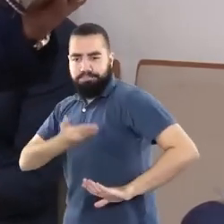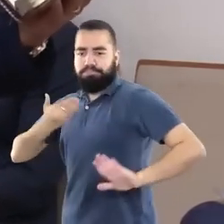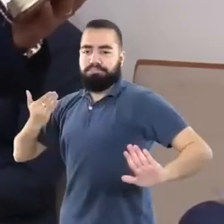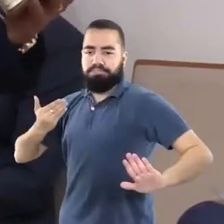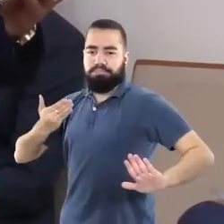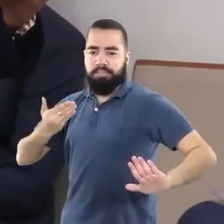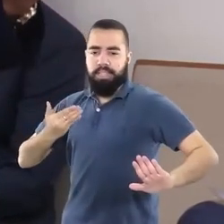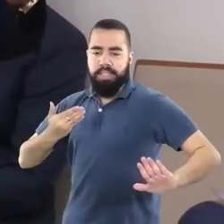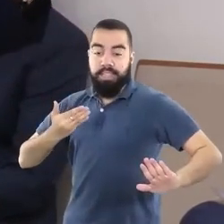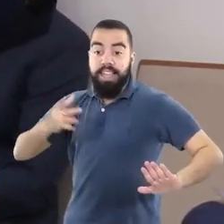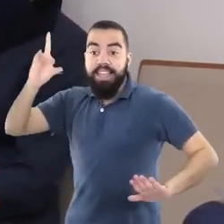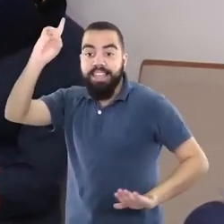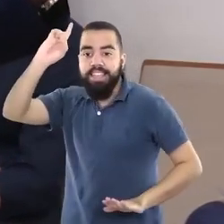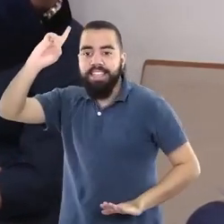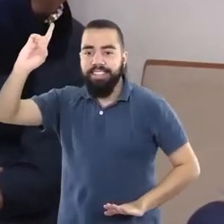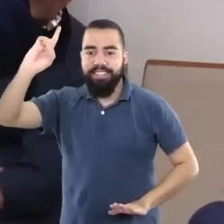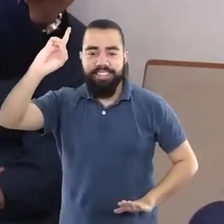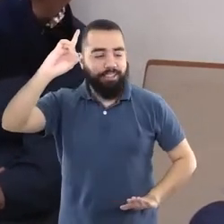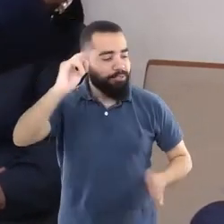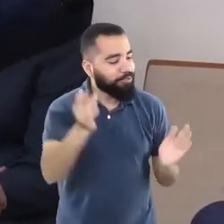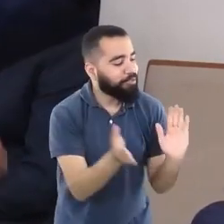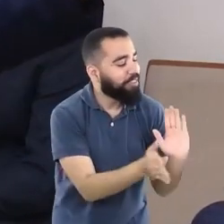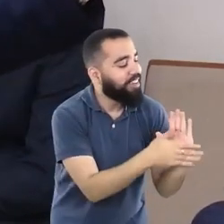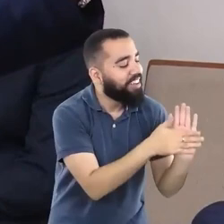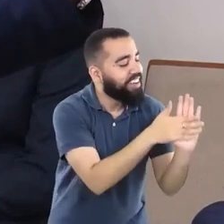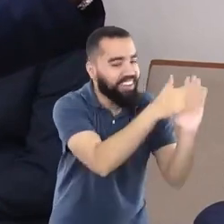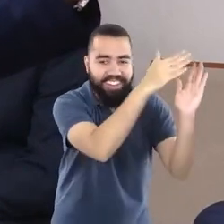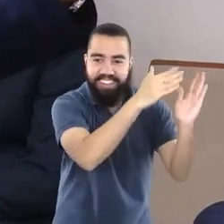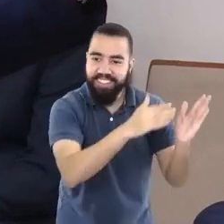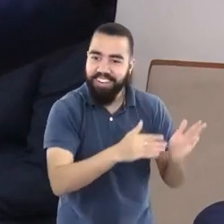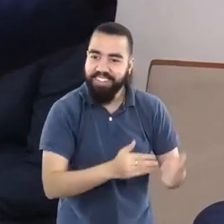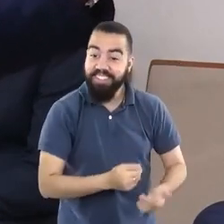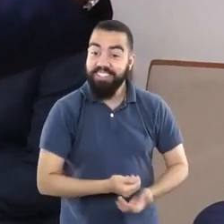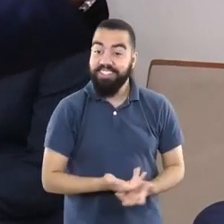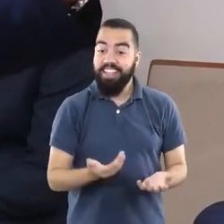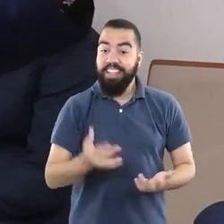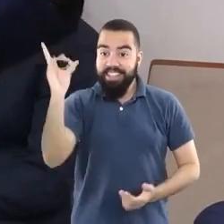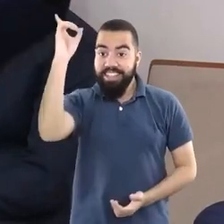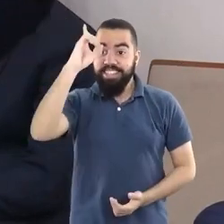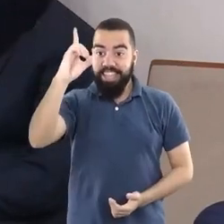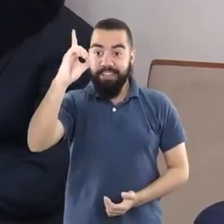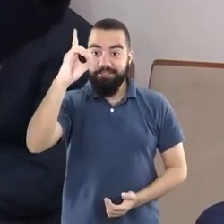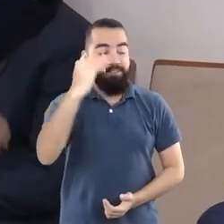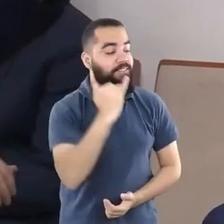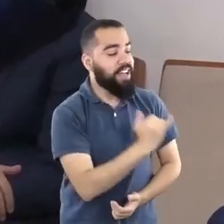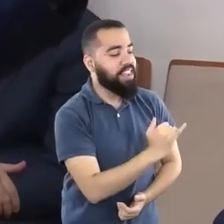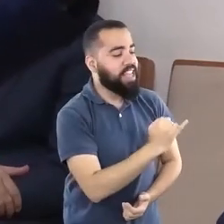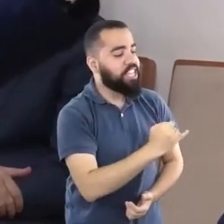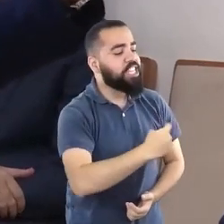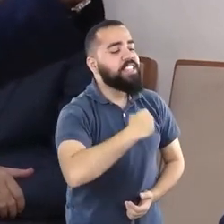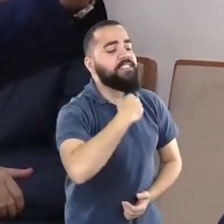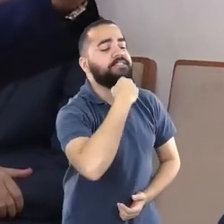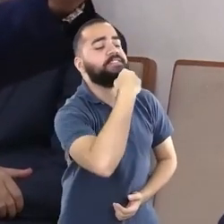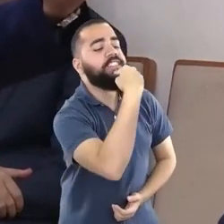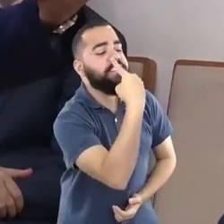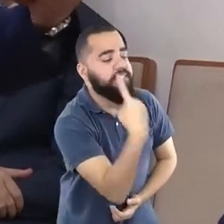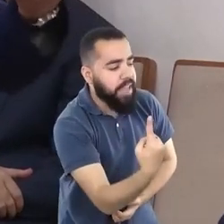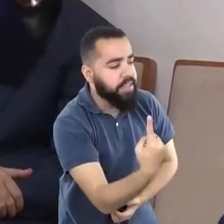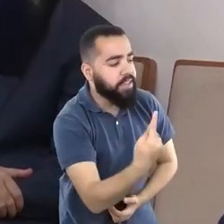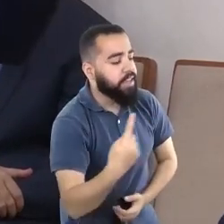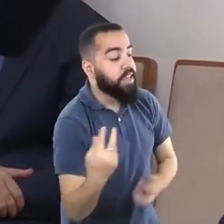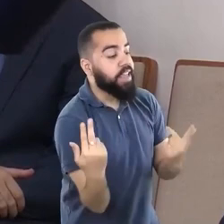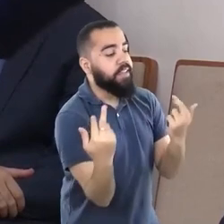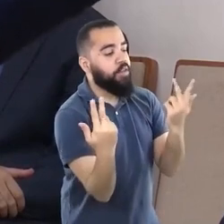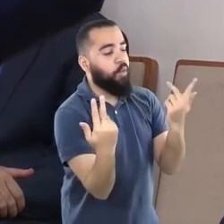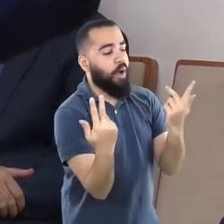próprio Deus o maior elogio e os maiores encômios, quando o próprio Deus diz: não há ninguém na terra semelhante a ele, diante